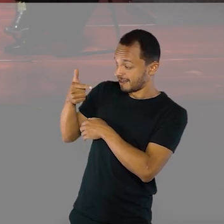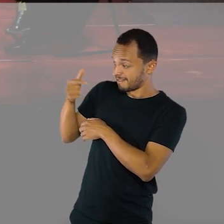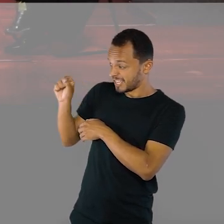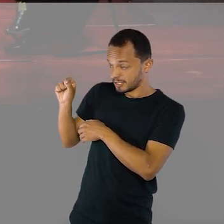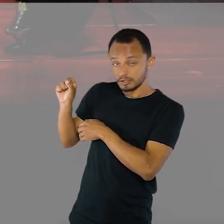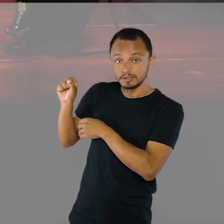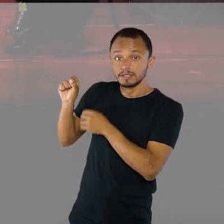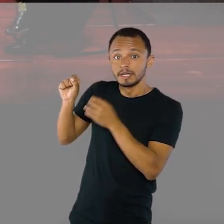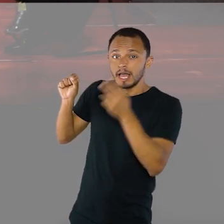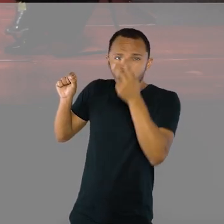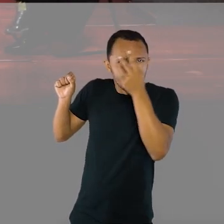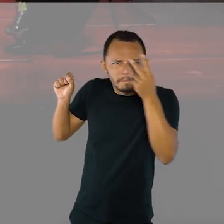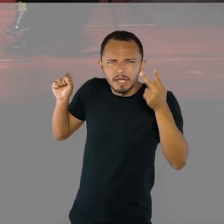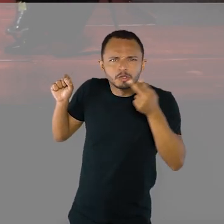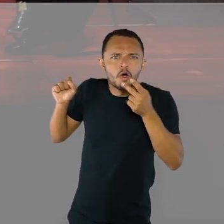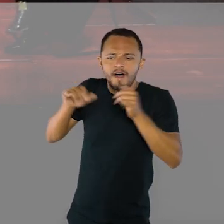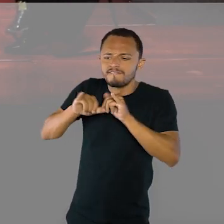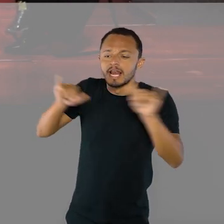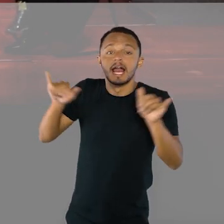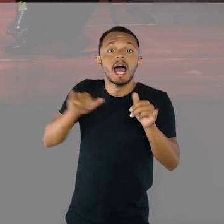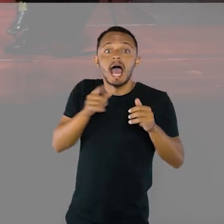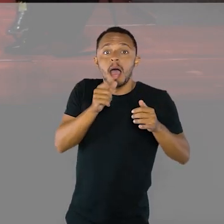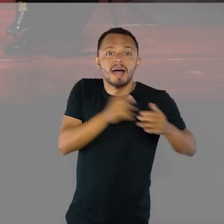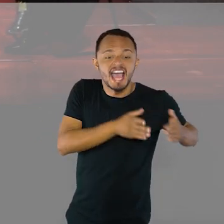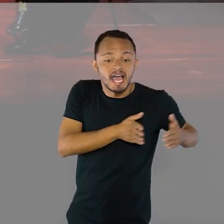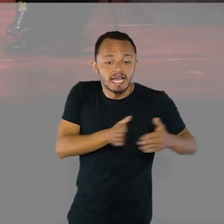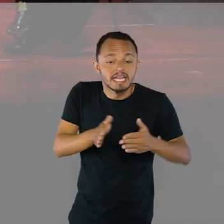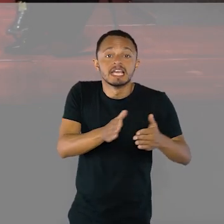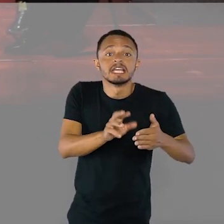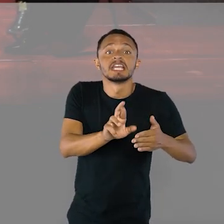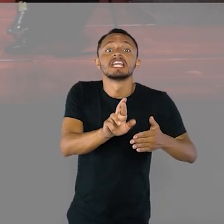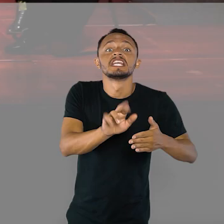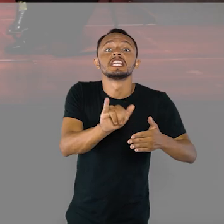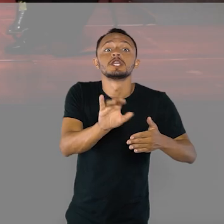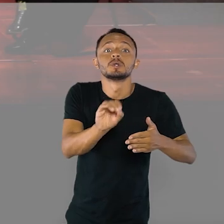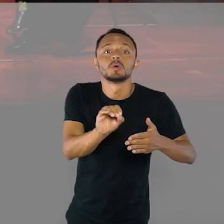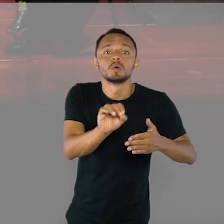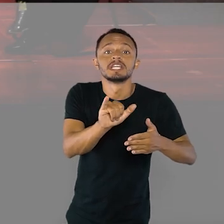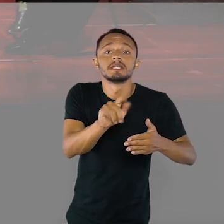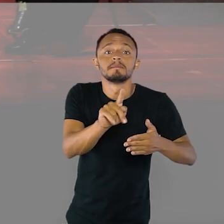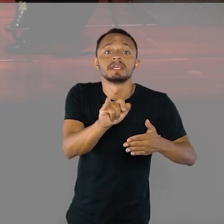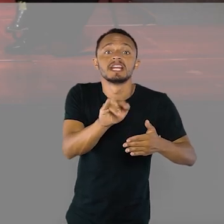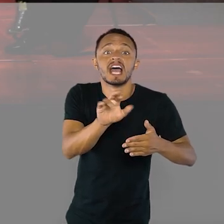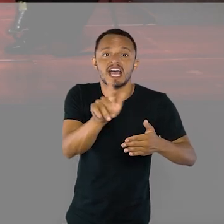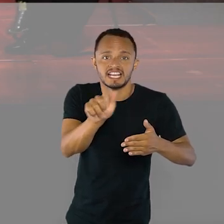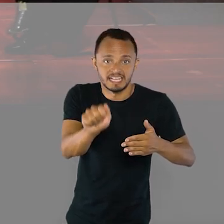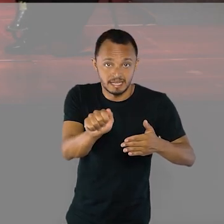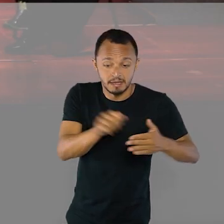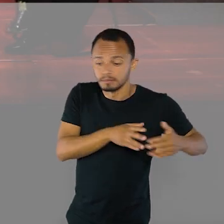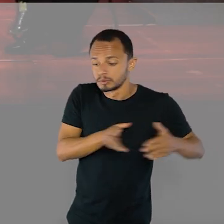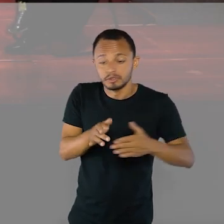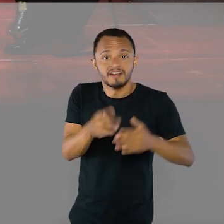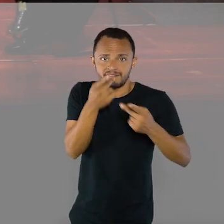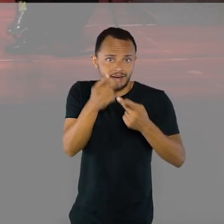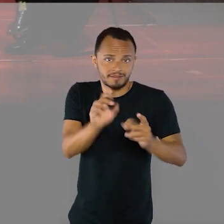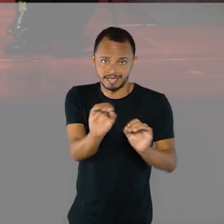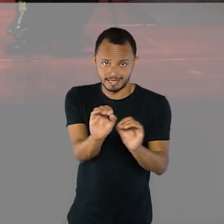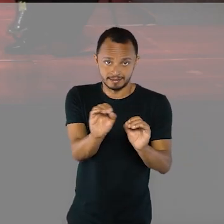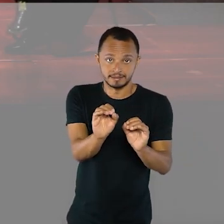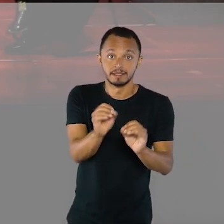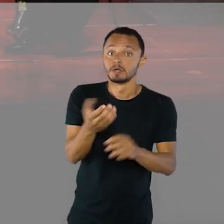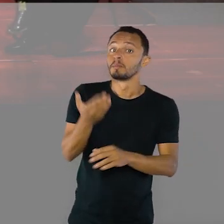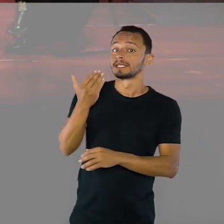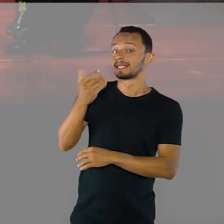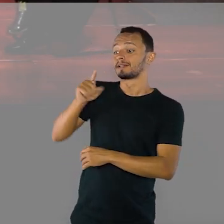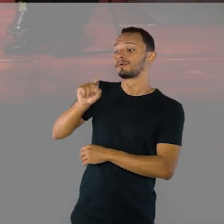margens do Ipiranga. Na verdade, a independência era comemorada no dia 10 de outubro, data da sagração e